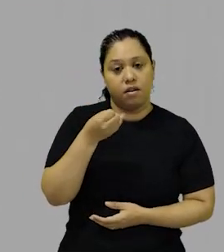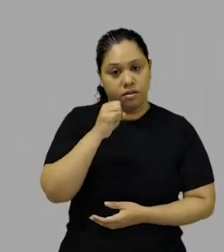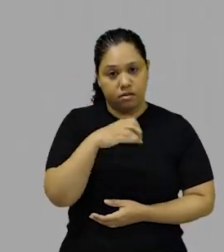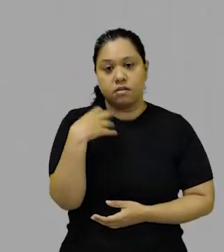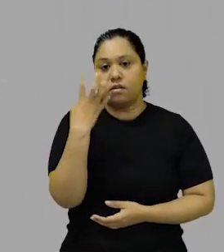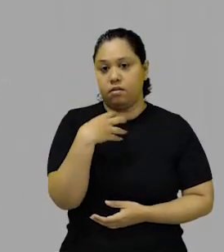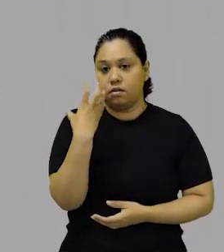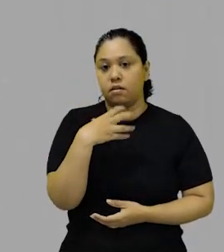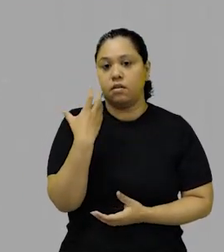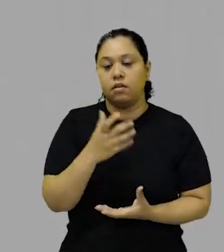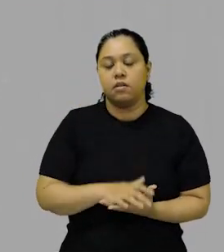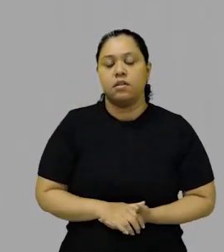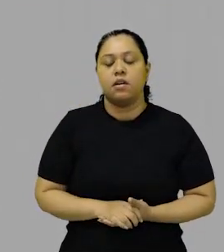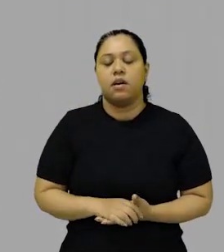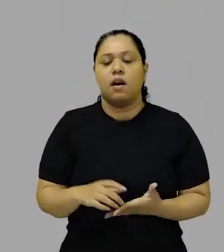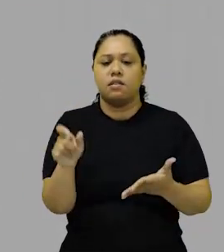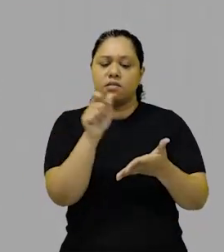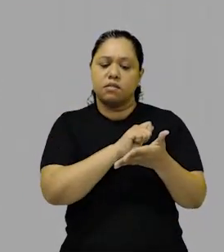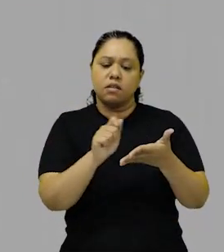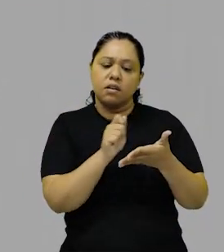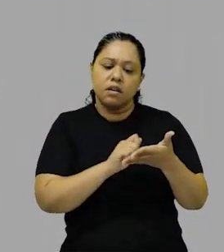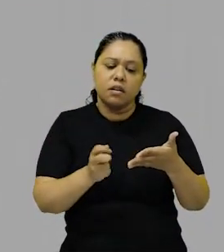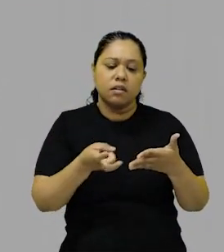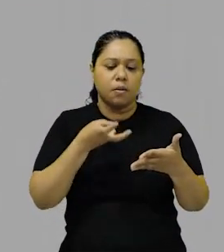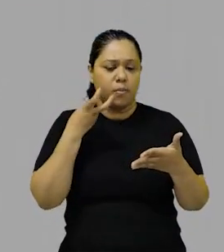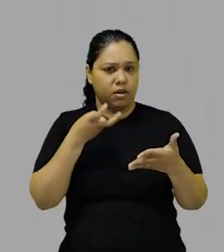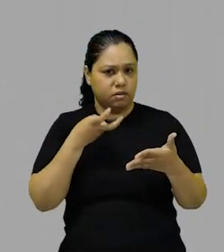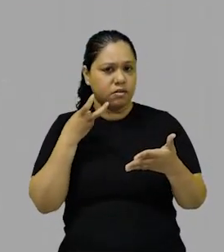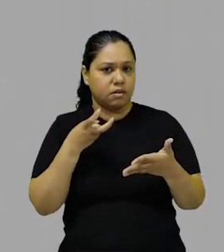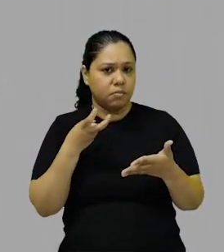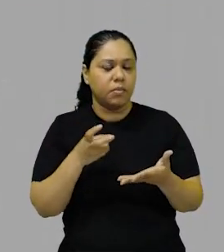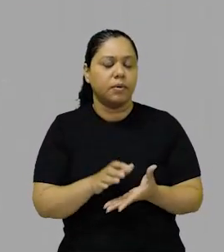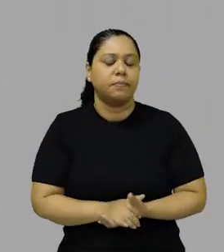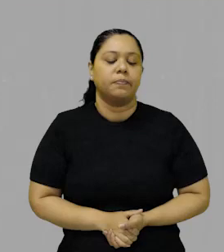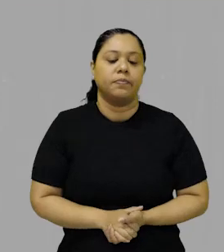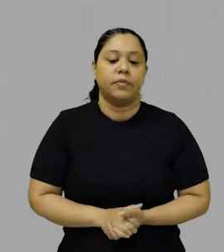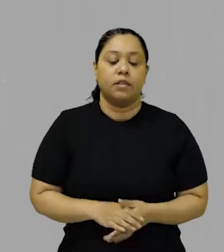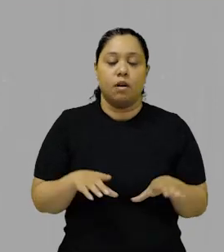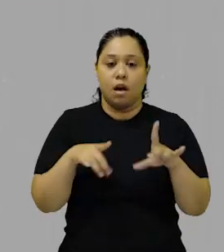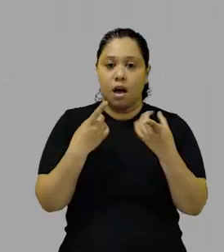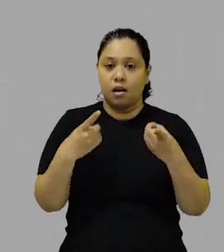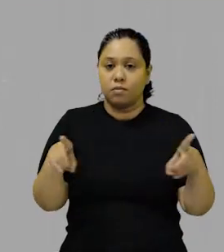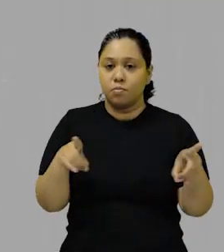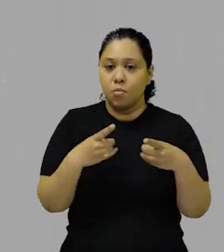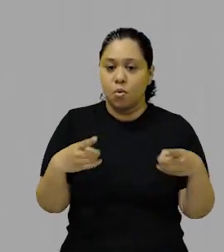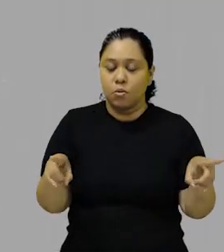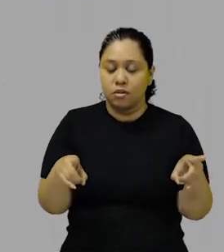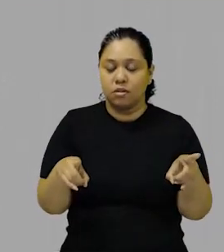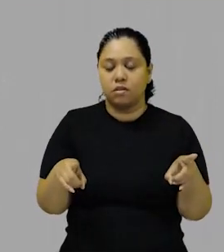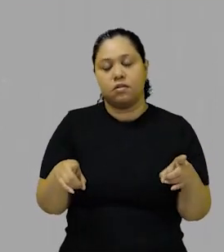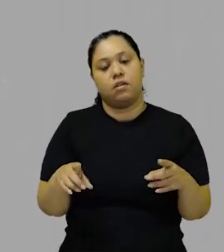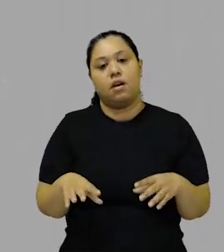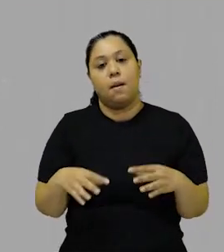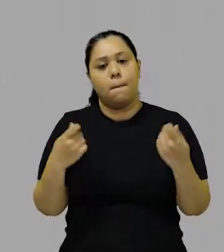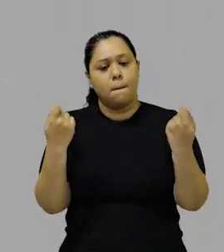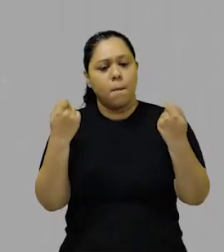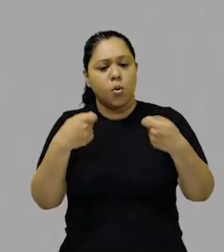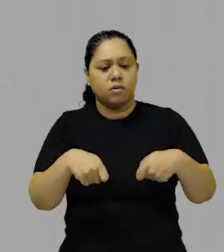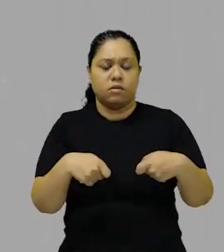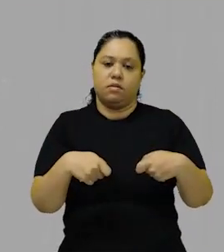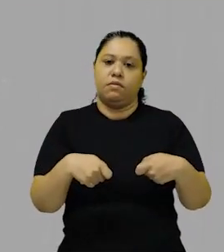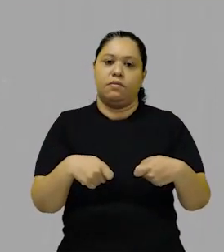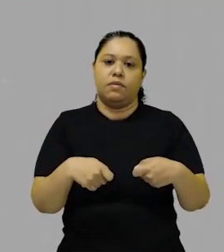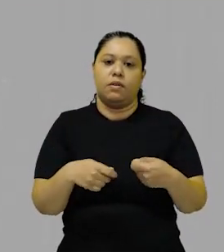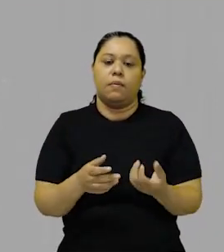que você analise a letra, que você trabalhe a escrita. Então, as músicas são um recurso que possibilita uma série